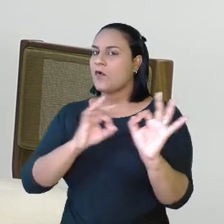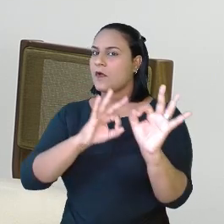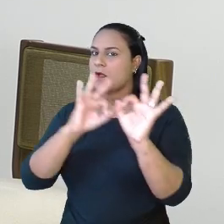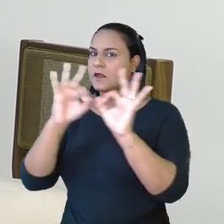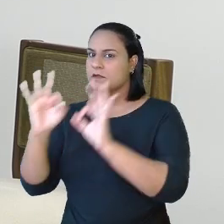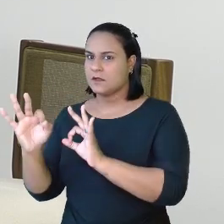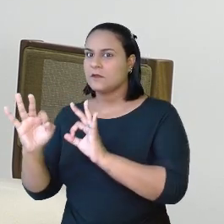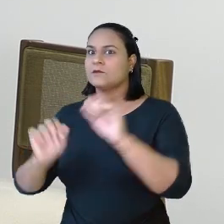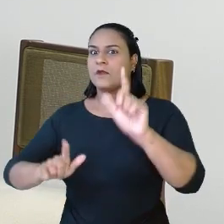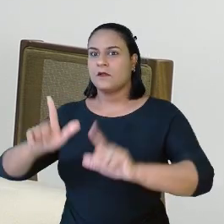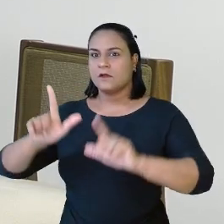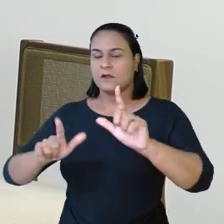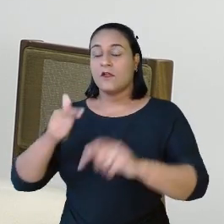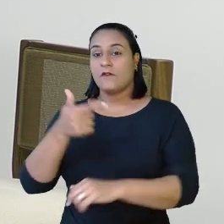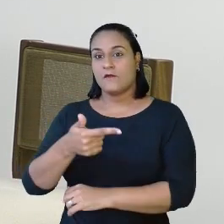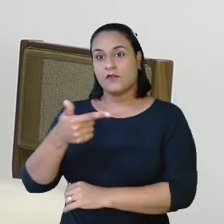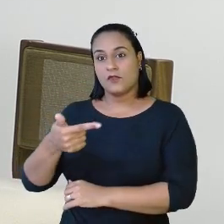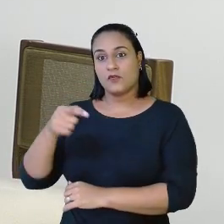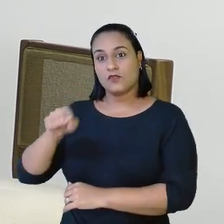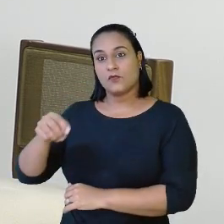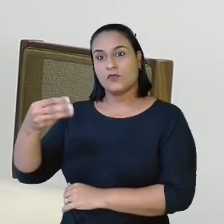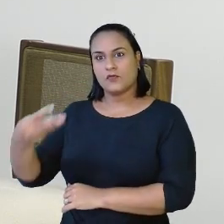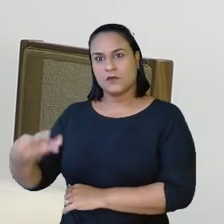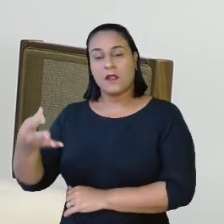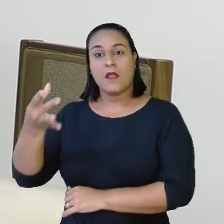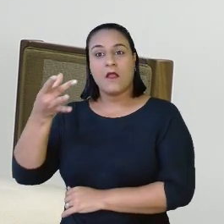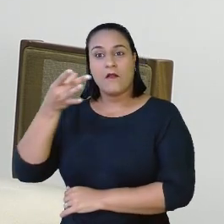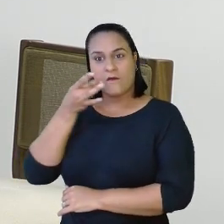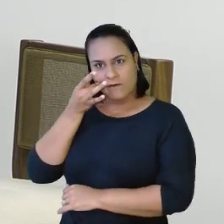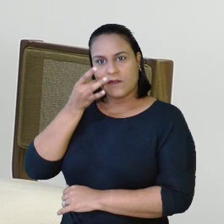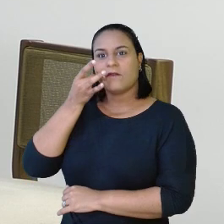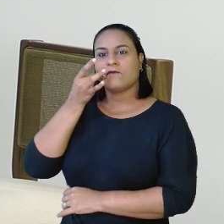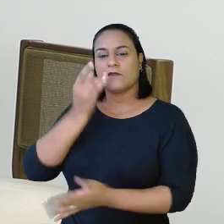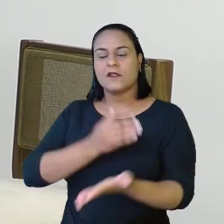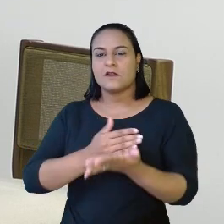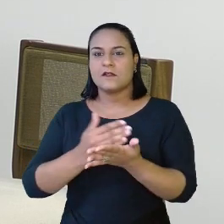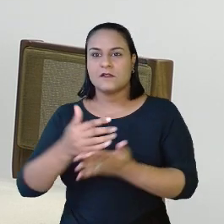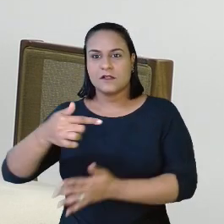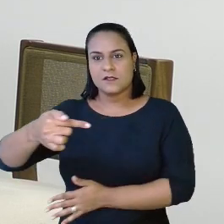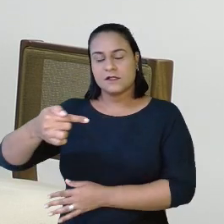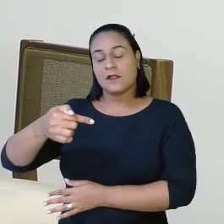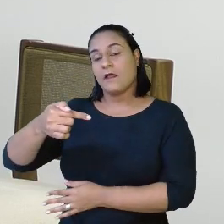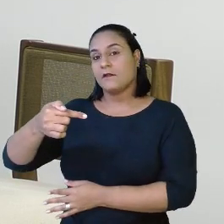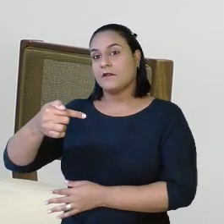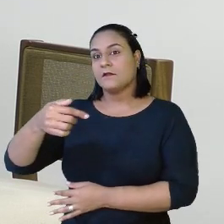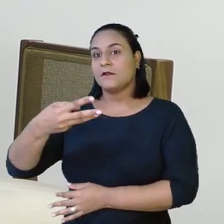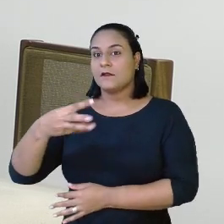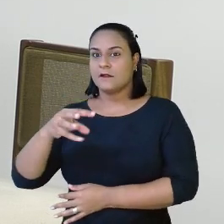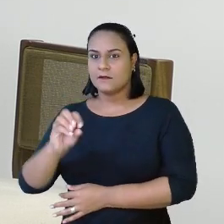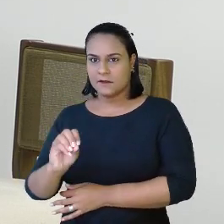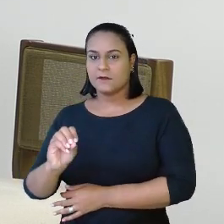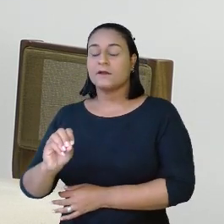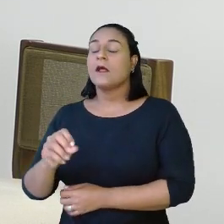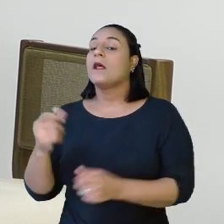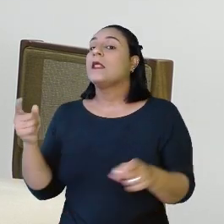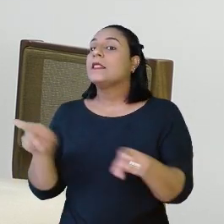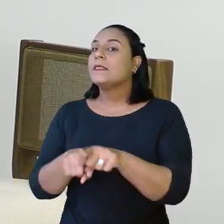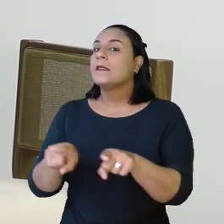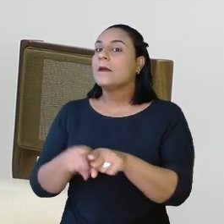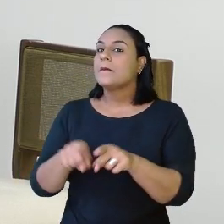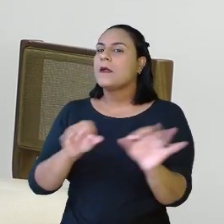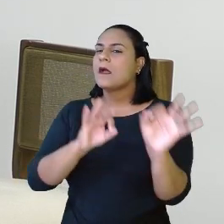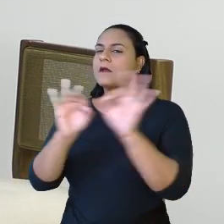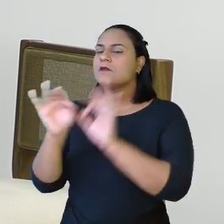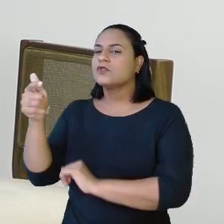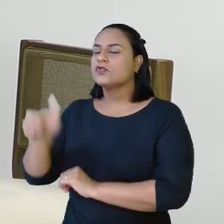canal 22.3, né, ao vivo, iniciando às 7h30. Também pode assistir a reprise no horário da tarde ou